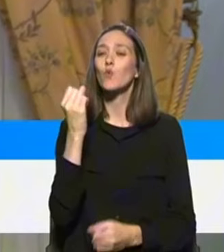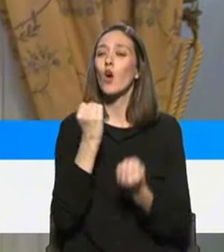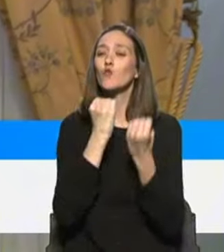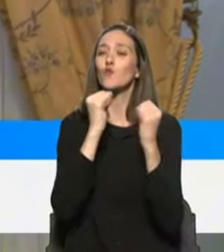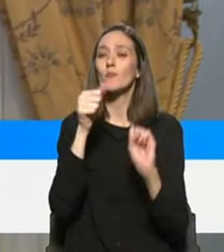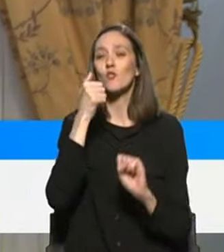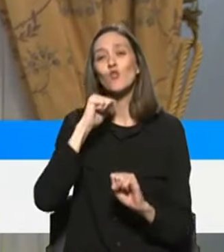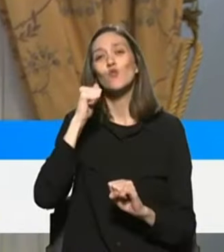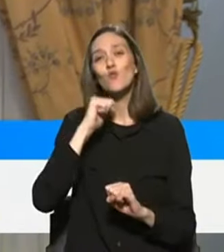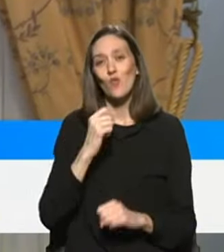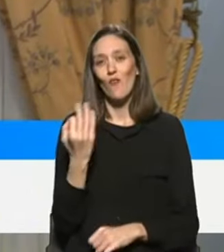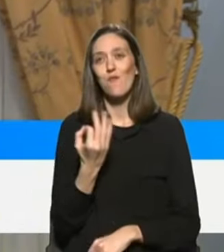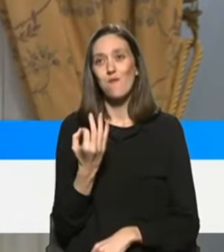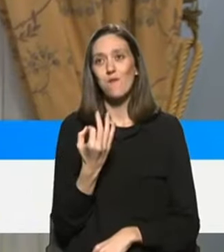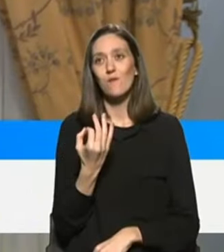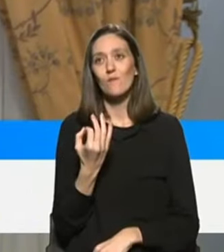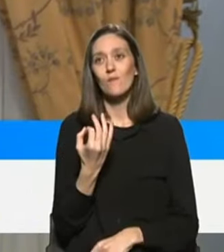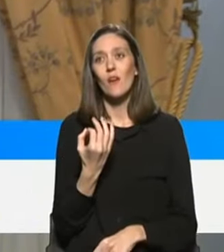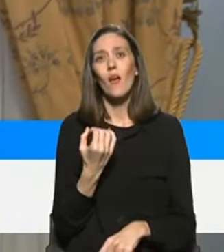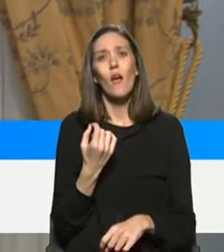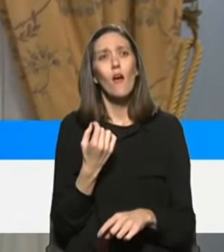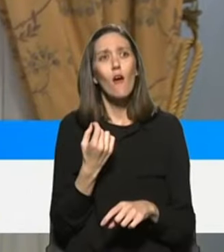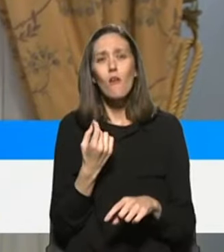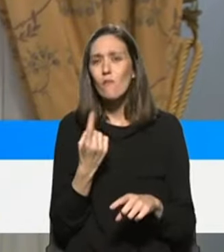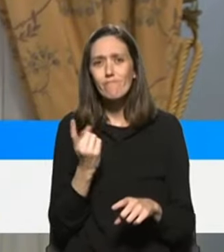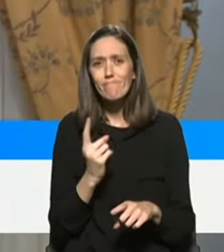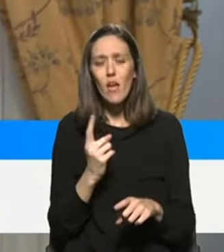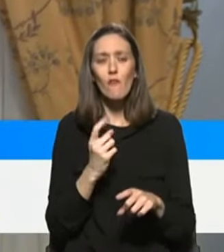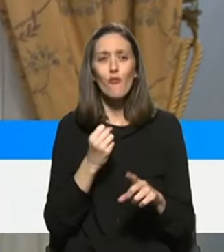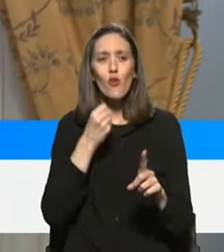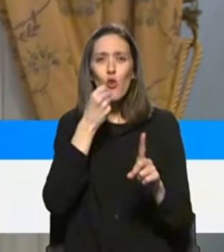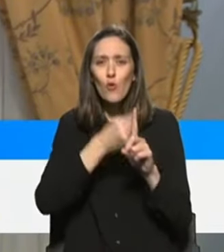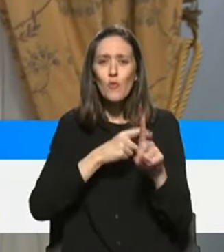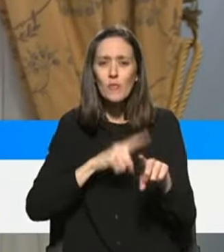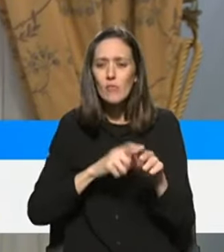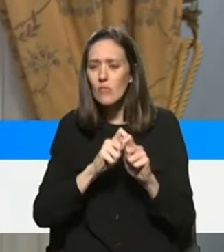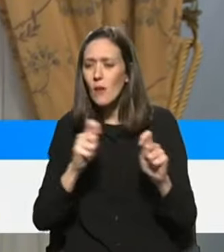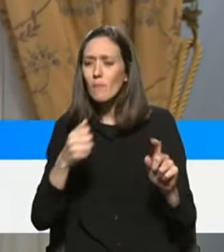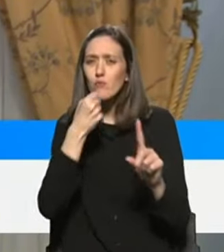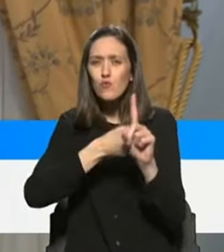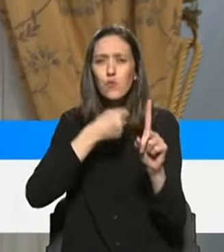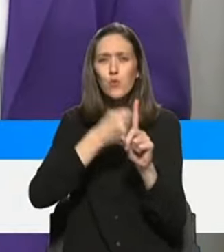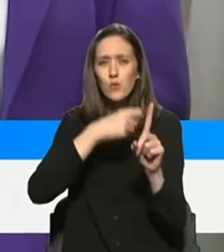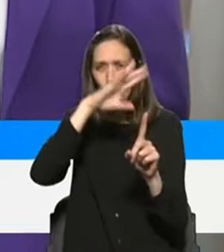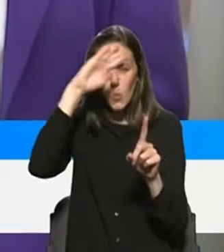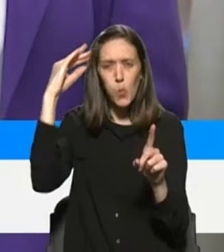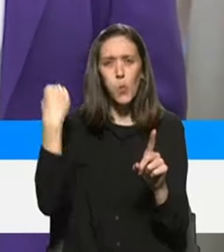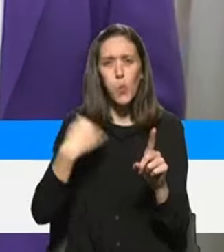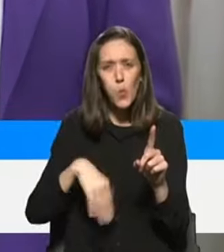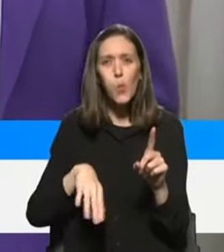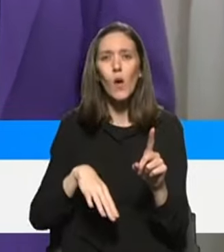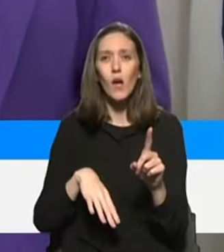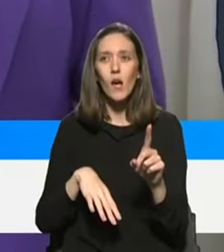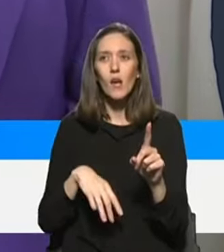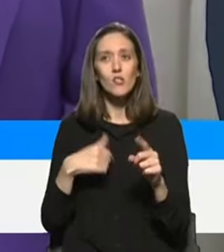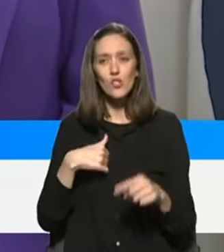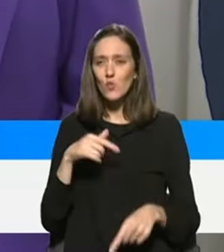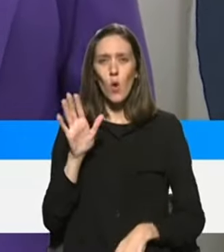o que se passou realmente foi um tempo de luta árdua, com benefícios sensíveis e generalizados. Isto não é uma despedida.